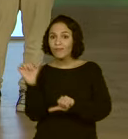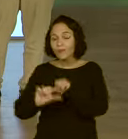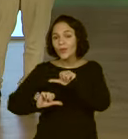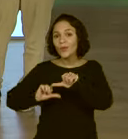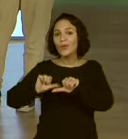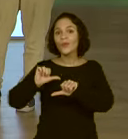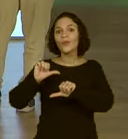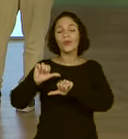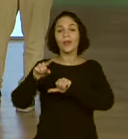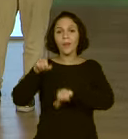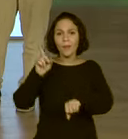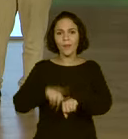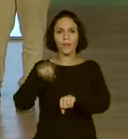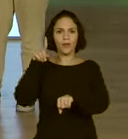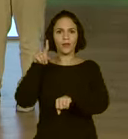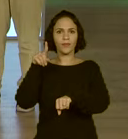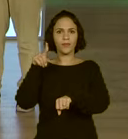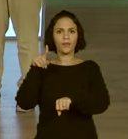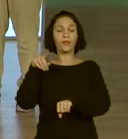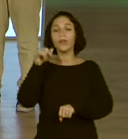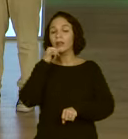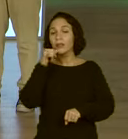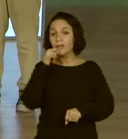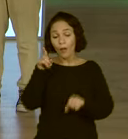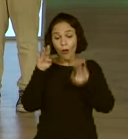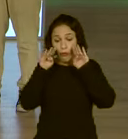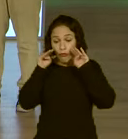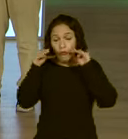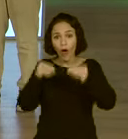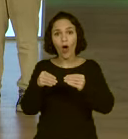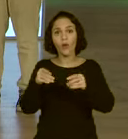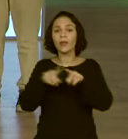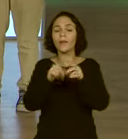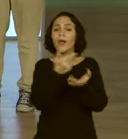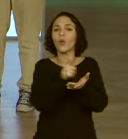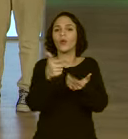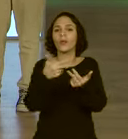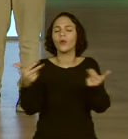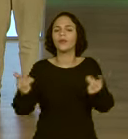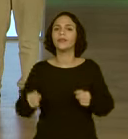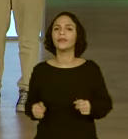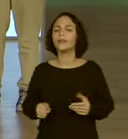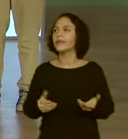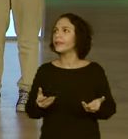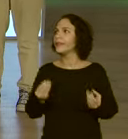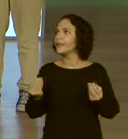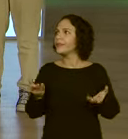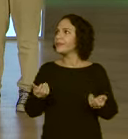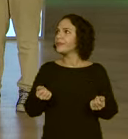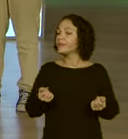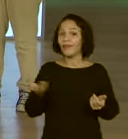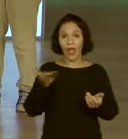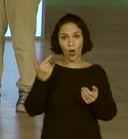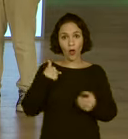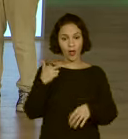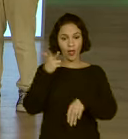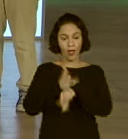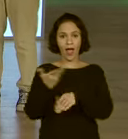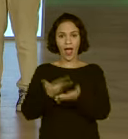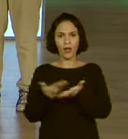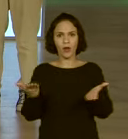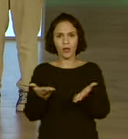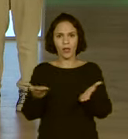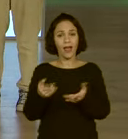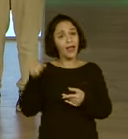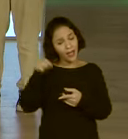essencial no essencial daquele momento. Porque isso serve para outras coisas também, né? Agora a gente está gravando essa aula. Então